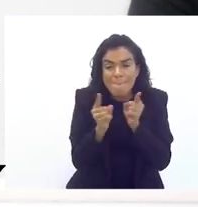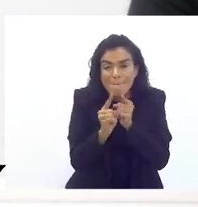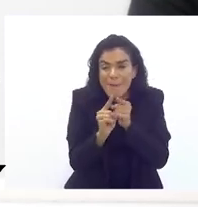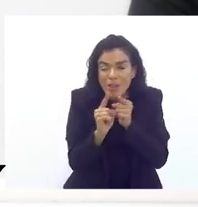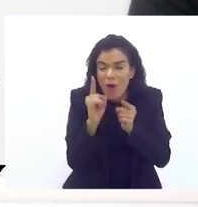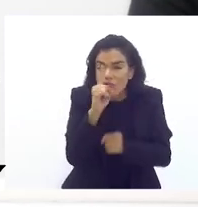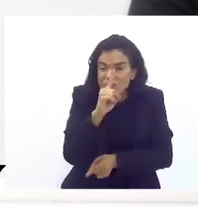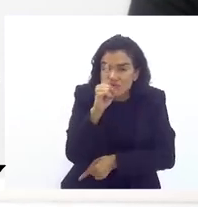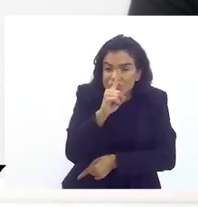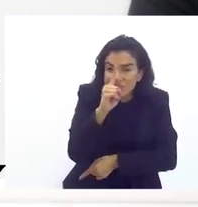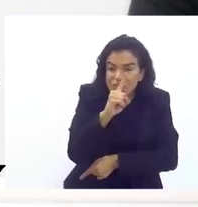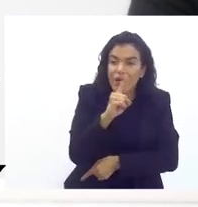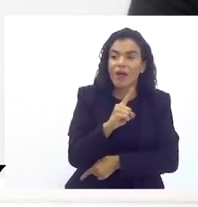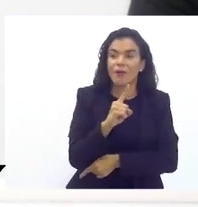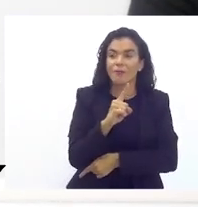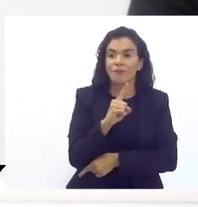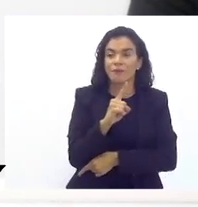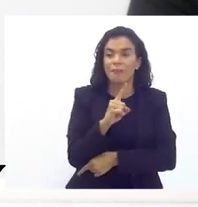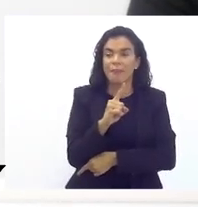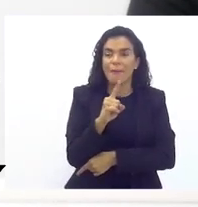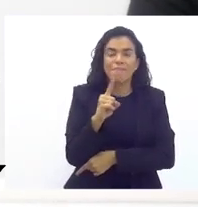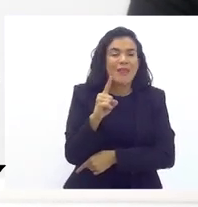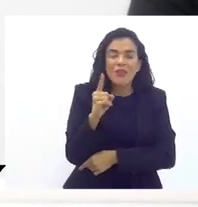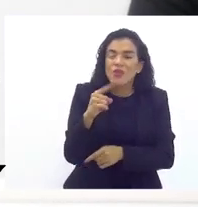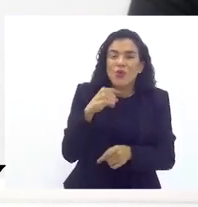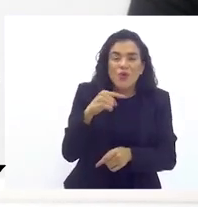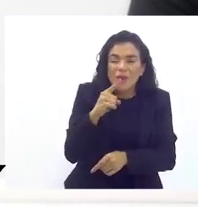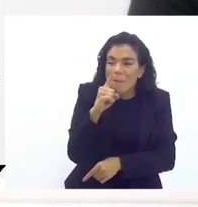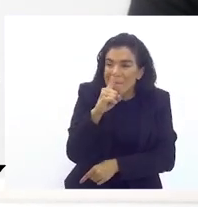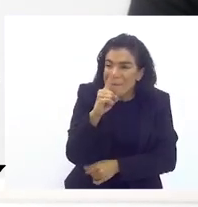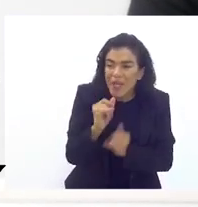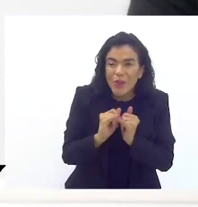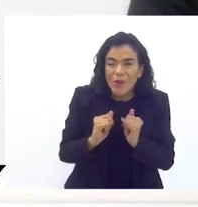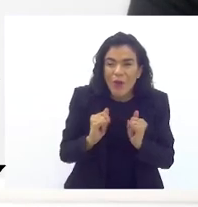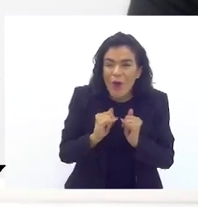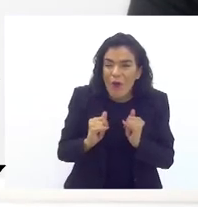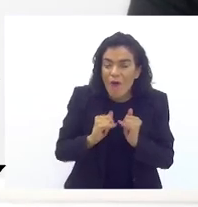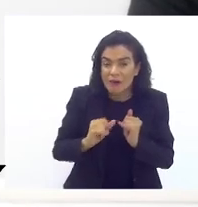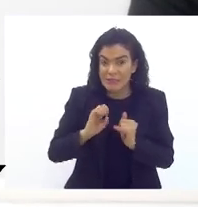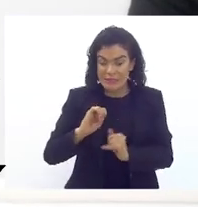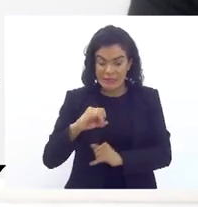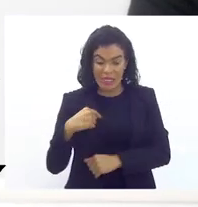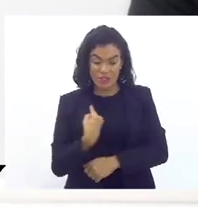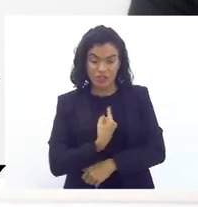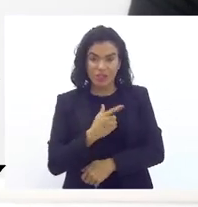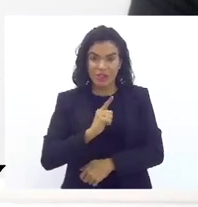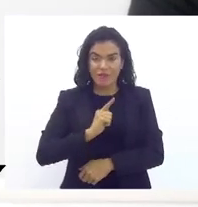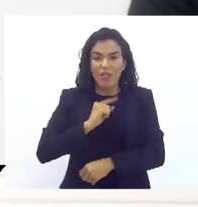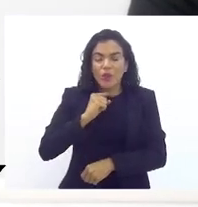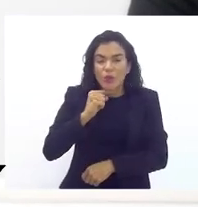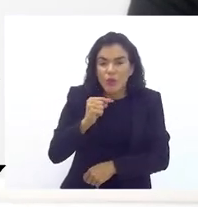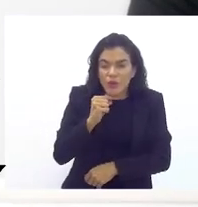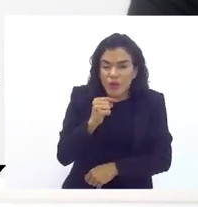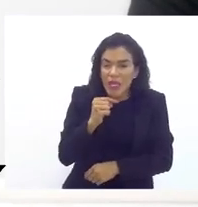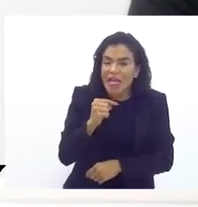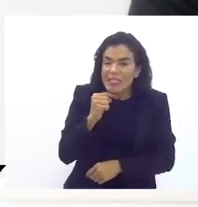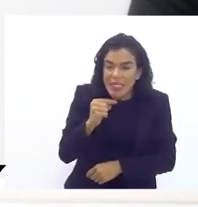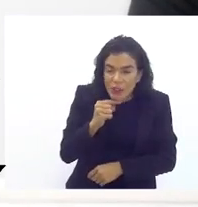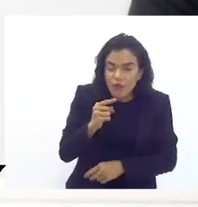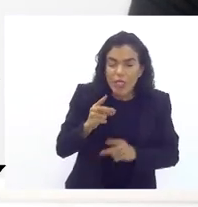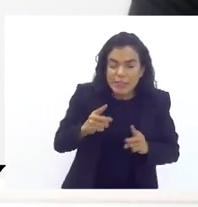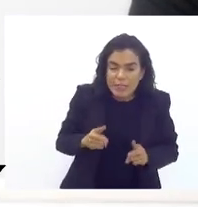ela seja pequenininha que ela seja se a gente tiver um pinguinho de dúvida essa dúvida